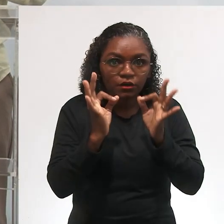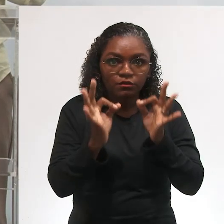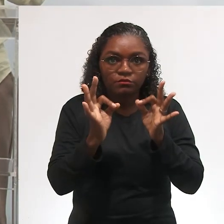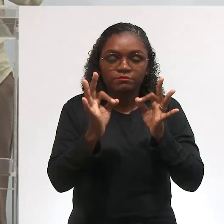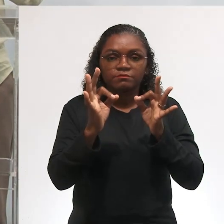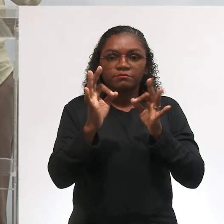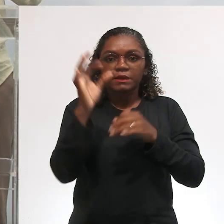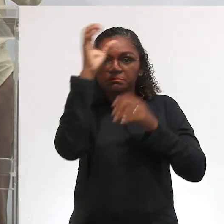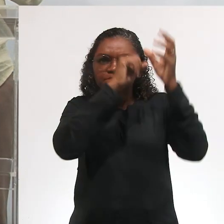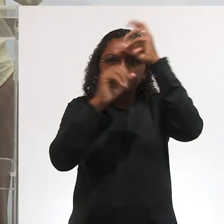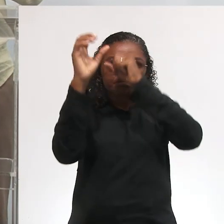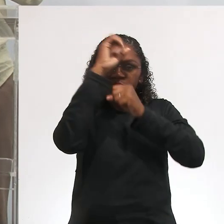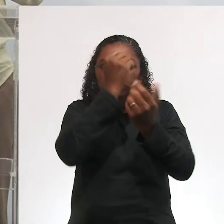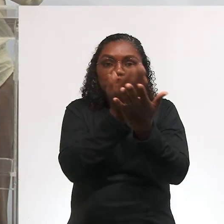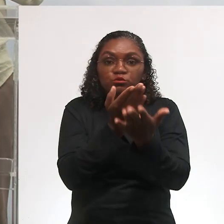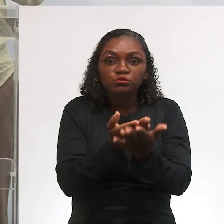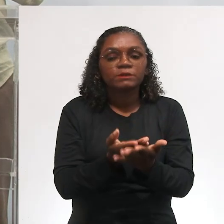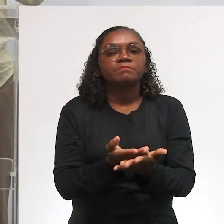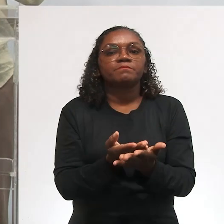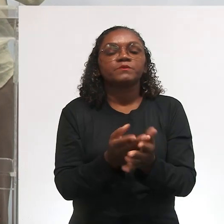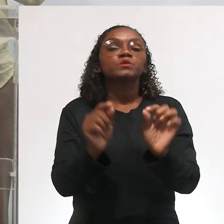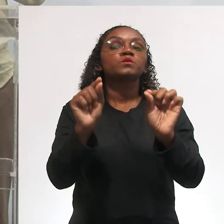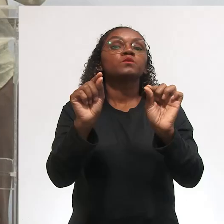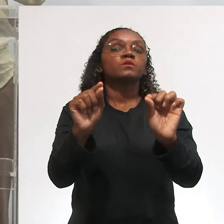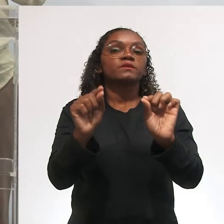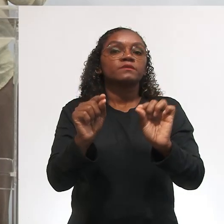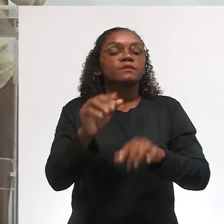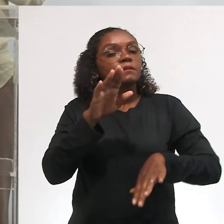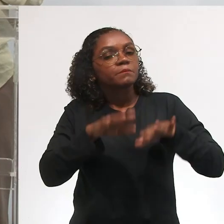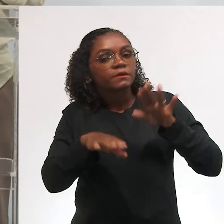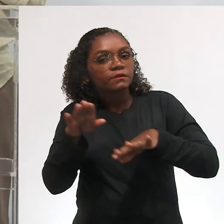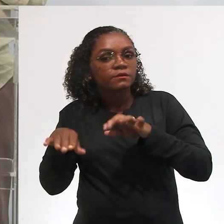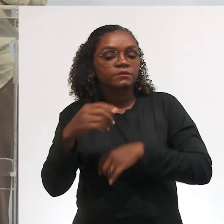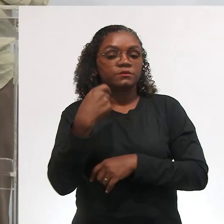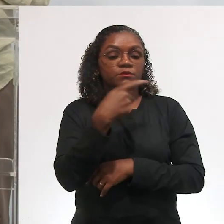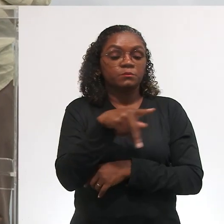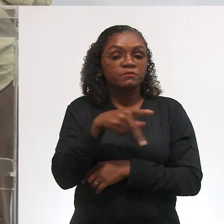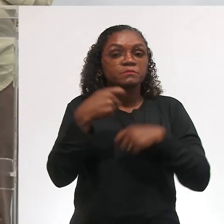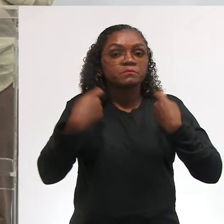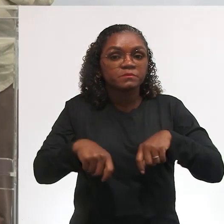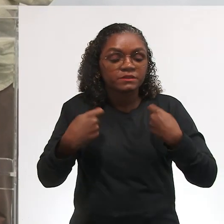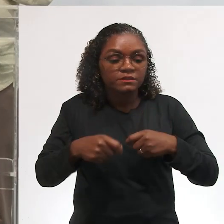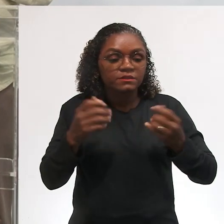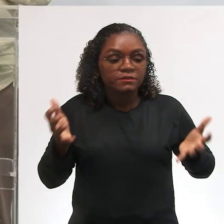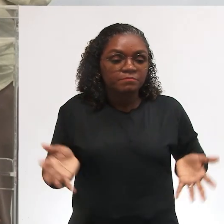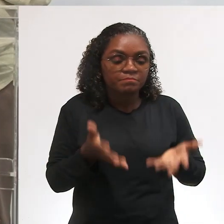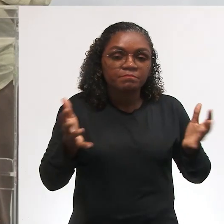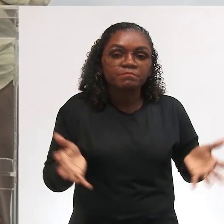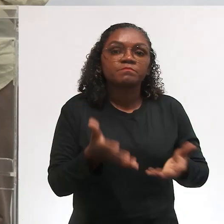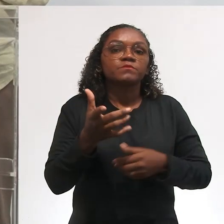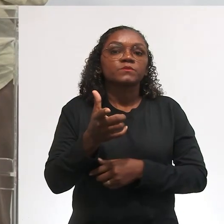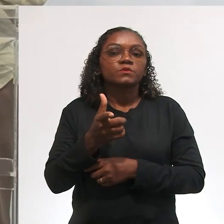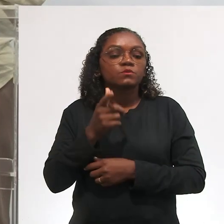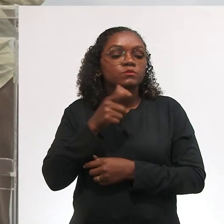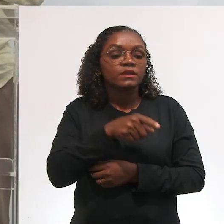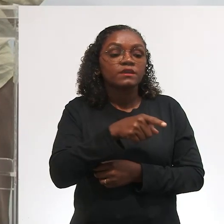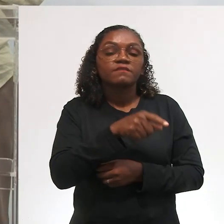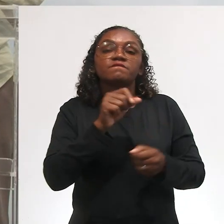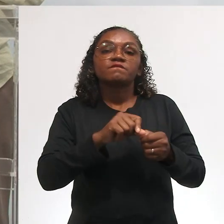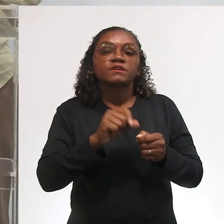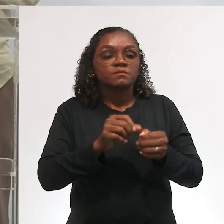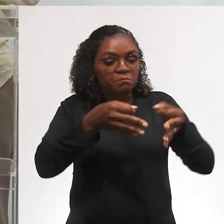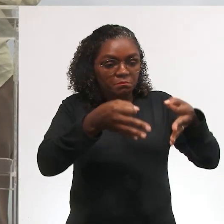poder reforçar algum comportamento, e quando esse comportamento é bem reforçado, ele é